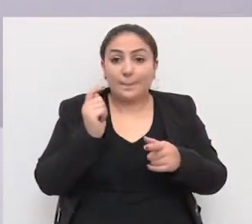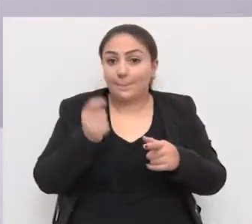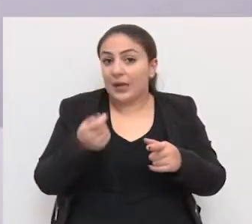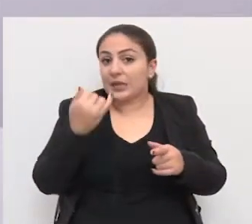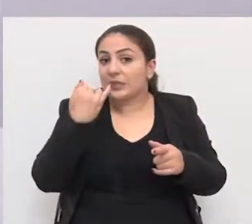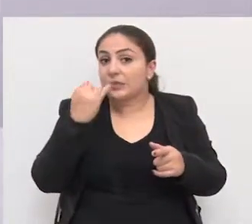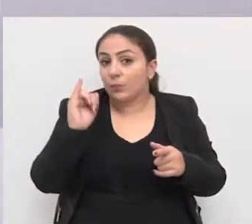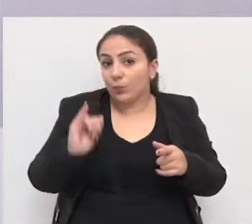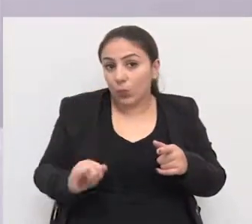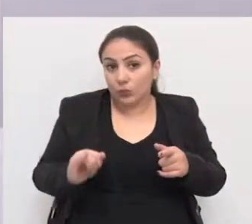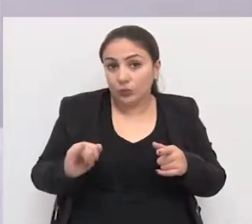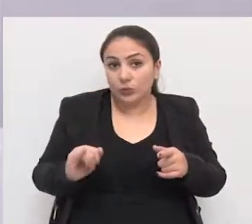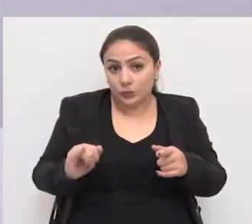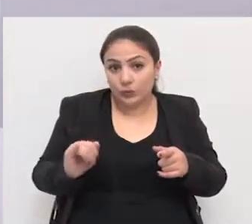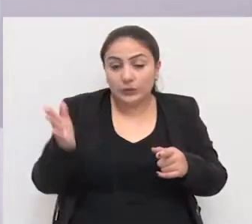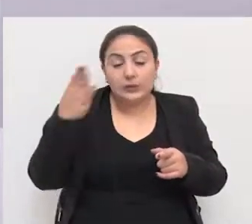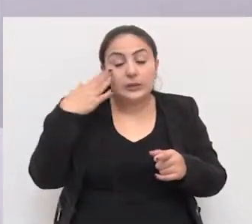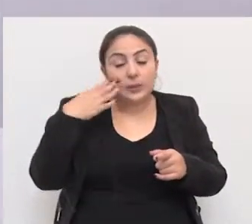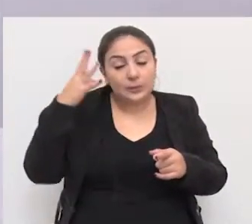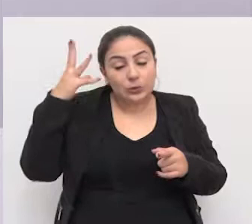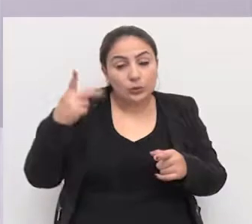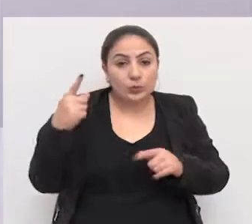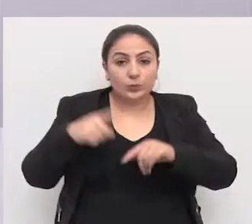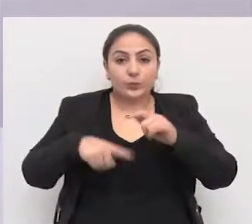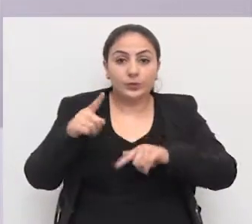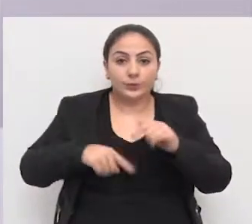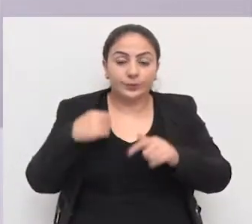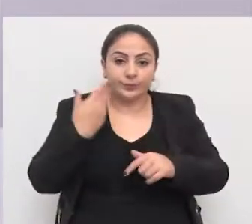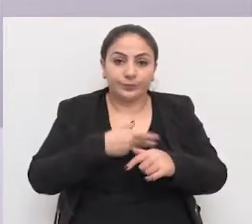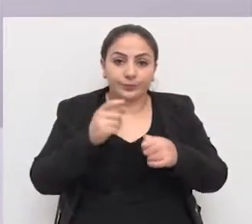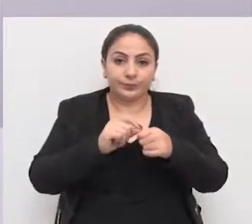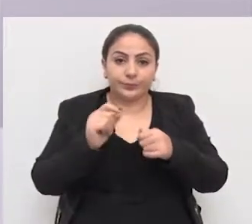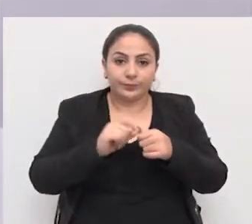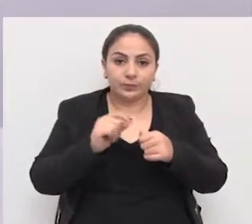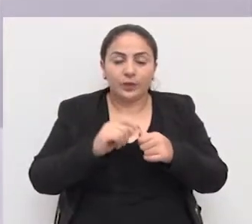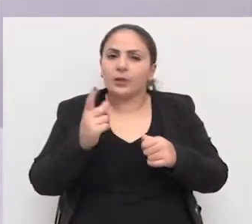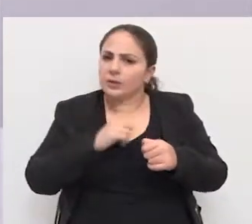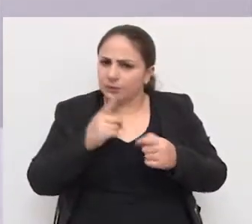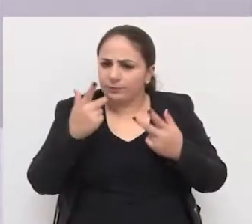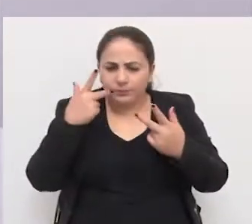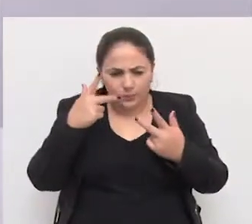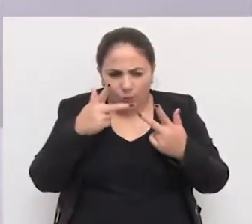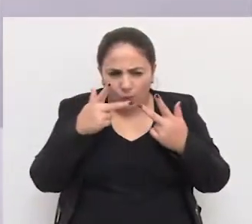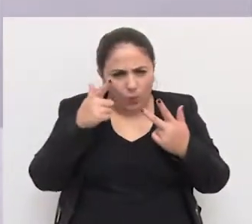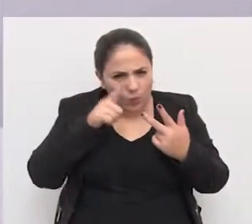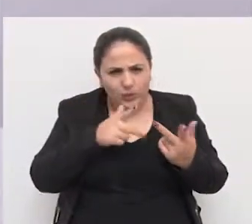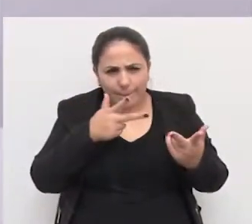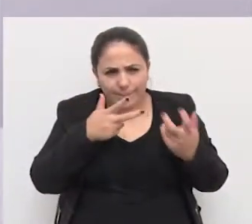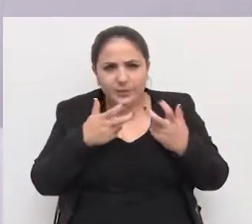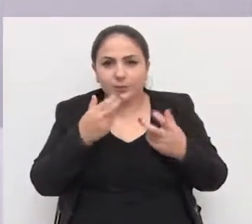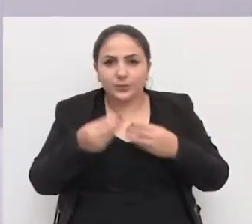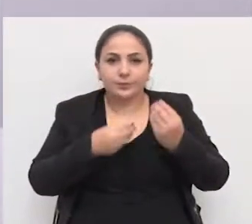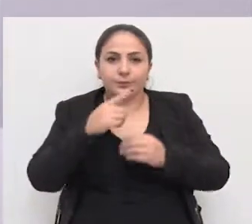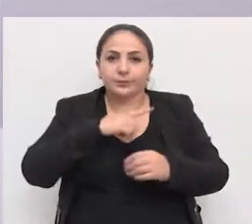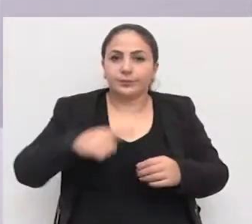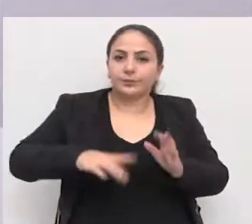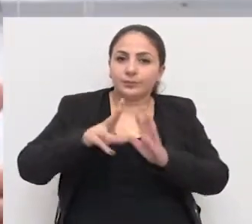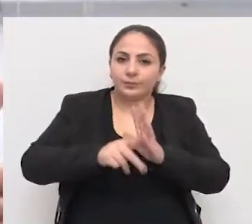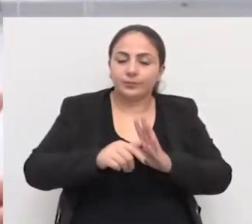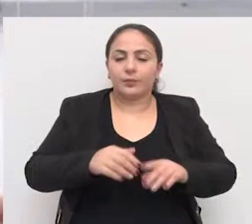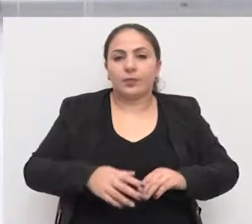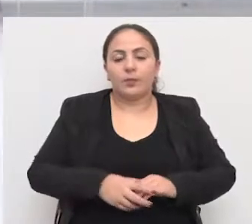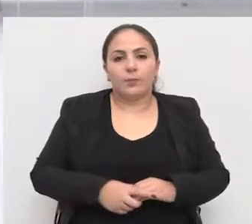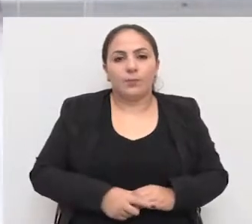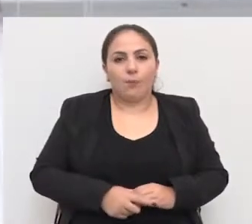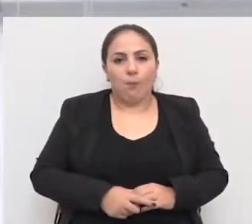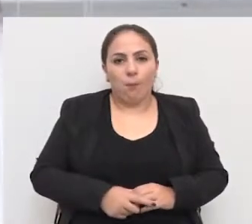paga de imposto, é o que tu tá pagando de imposto sobre esse produto, sobre esse serviço. Tá vendo como o governo nos rouba?